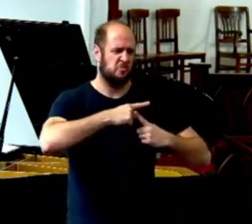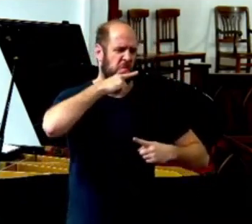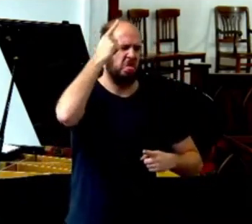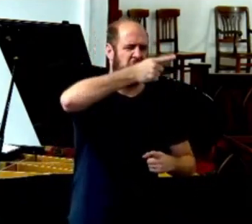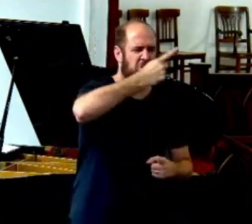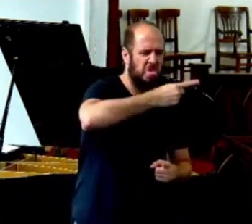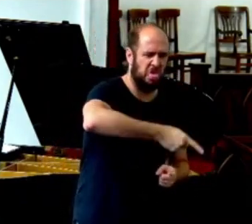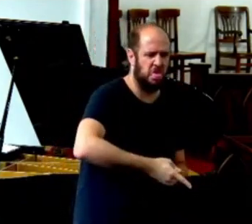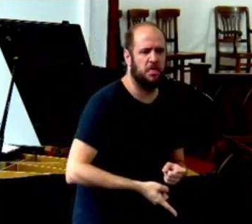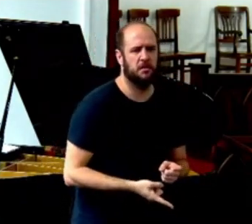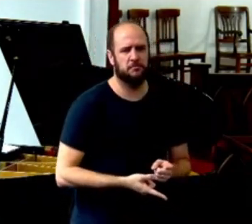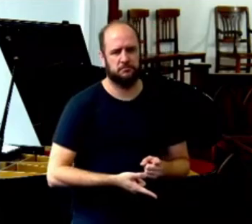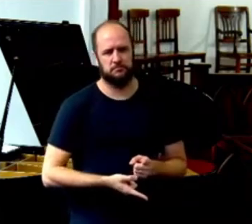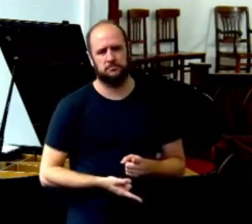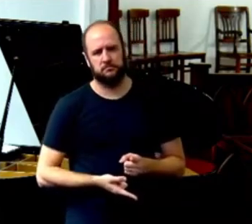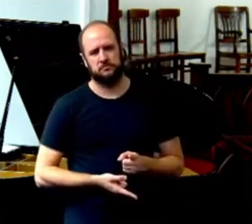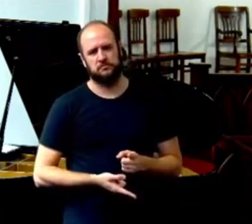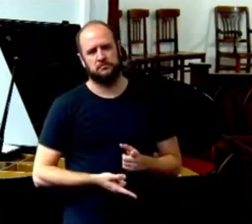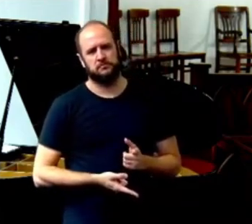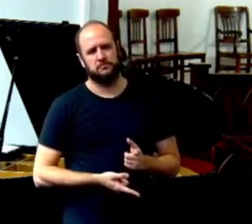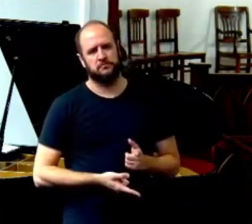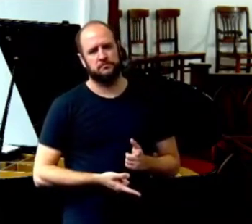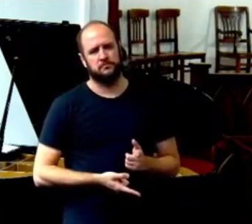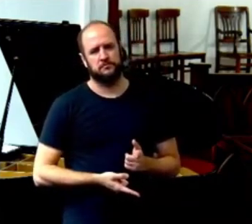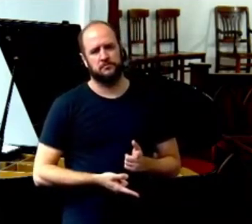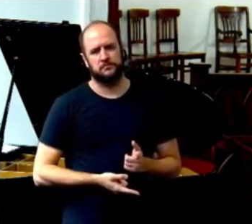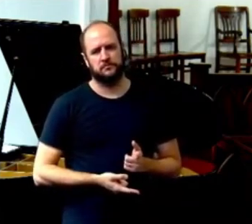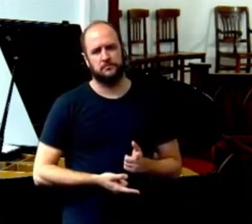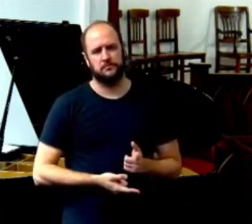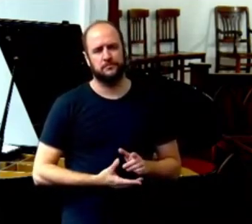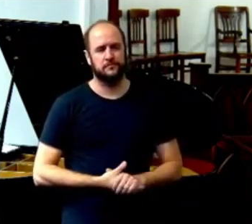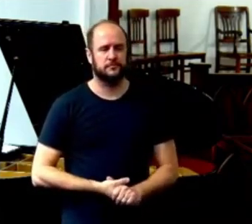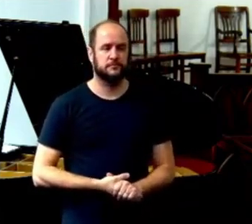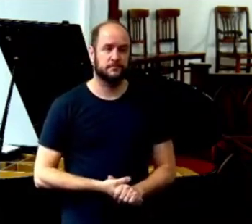estão disciplinando o outro.